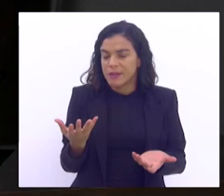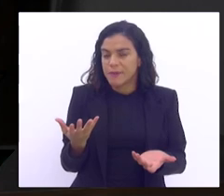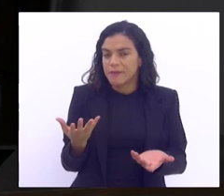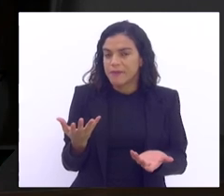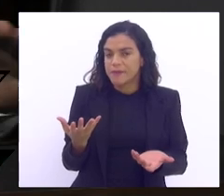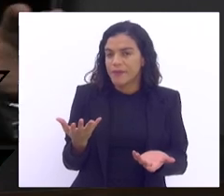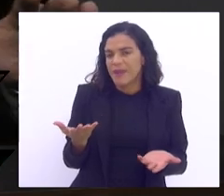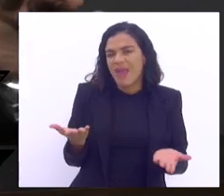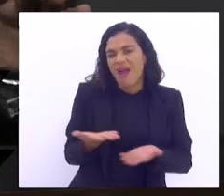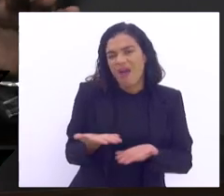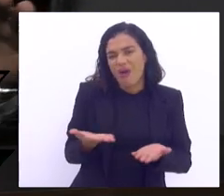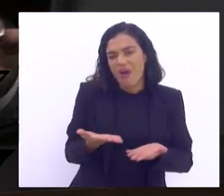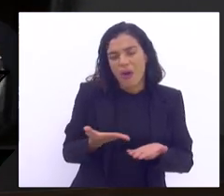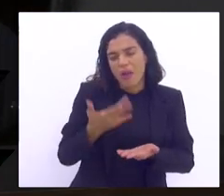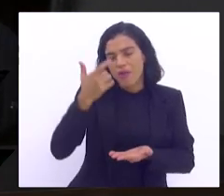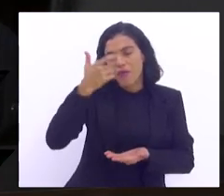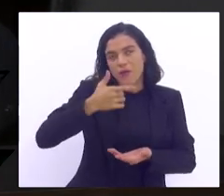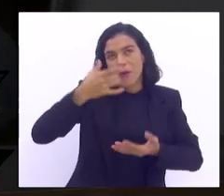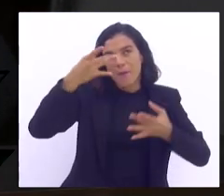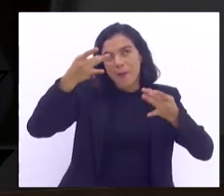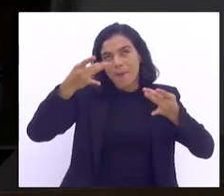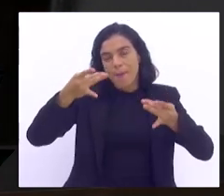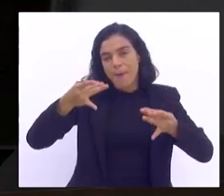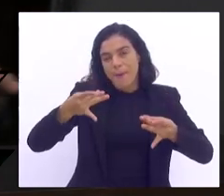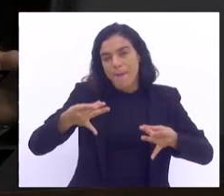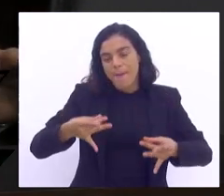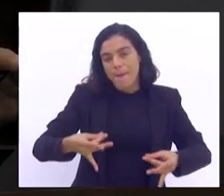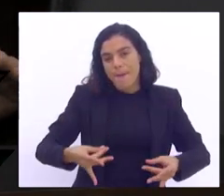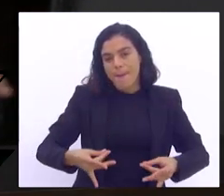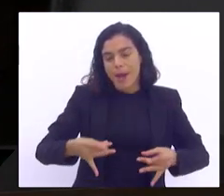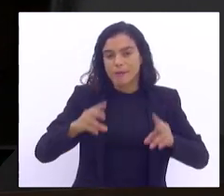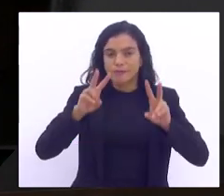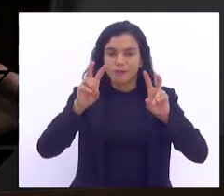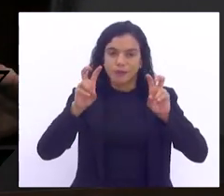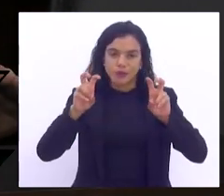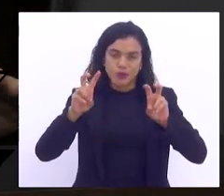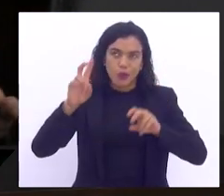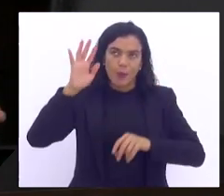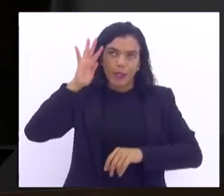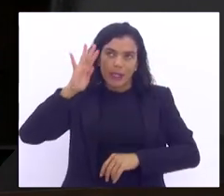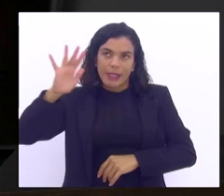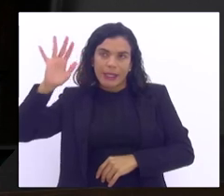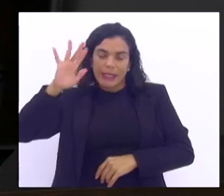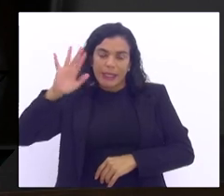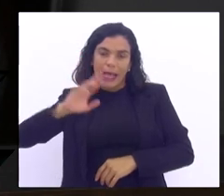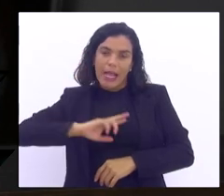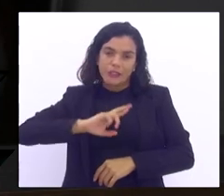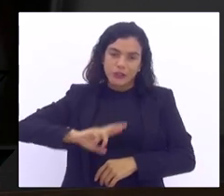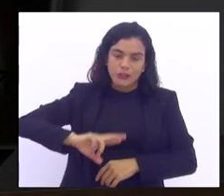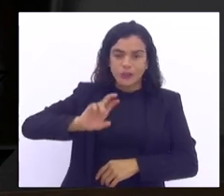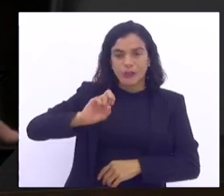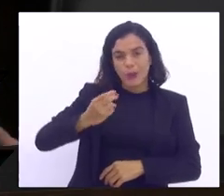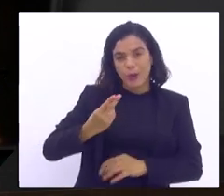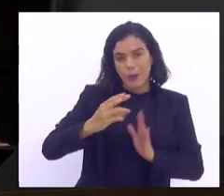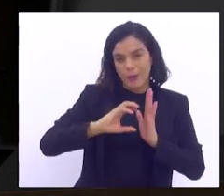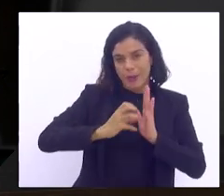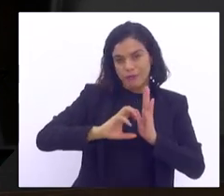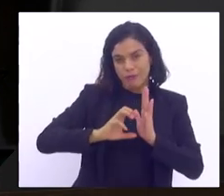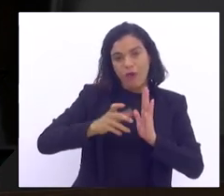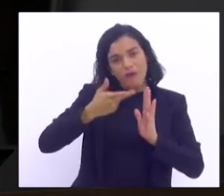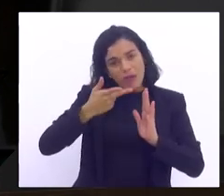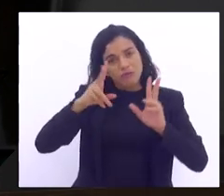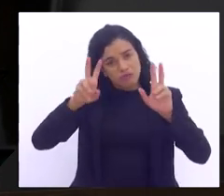E aqui eu não vou entrar em questões absolutamente ideológicas ou religiosas, quero falar sobre